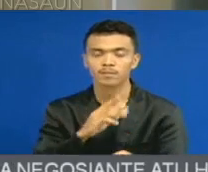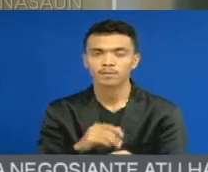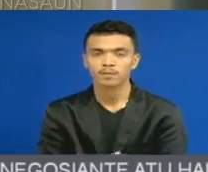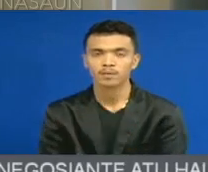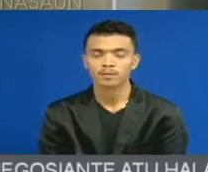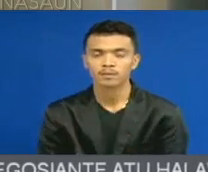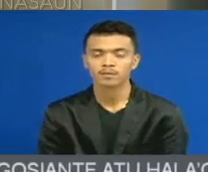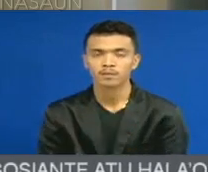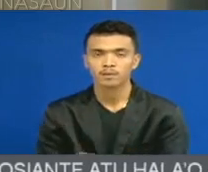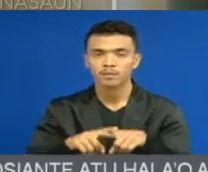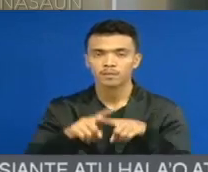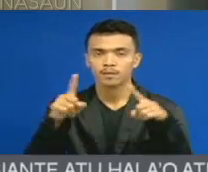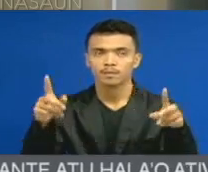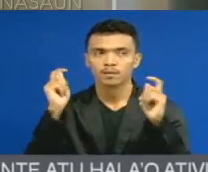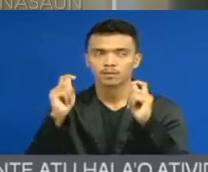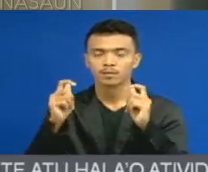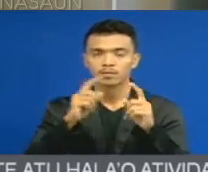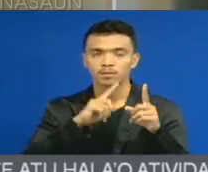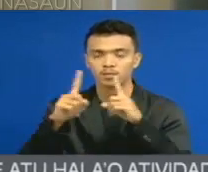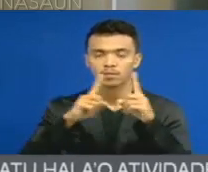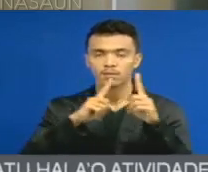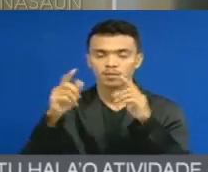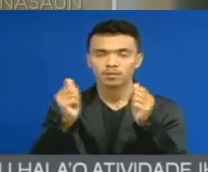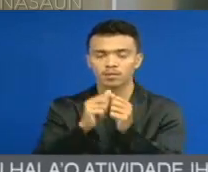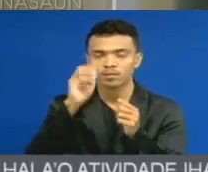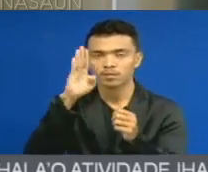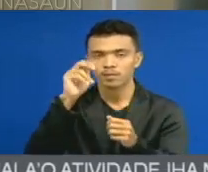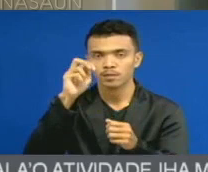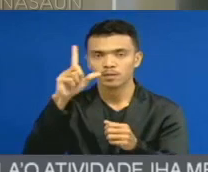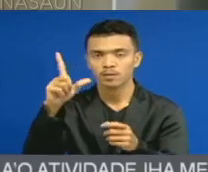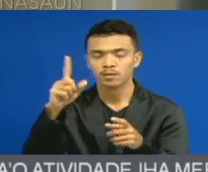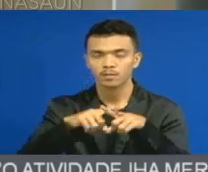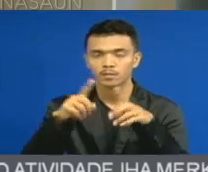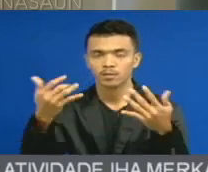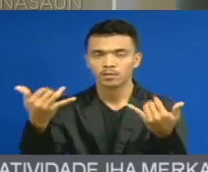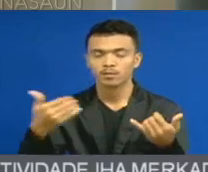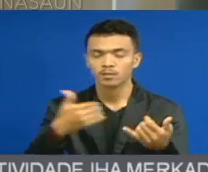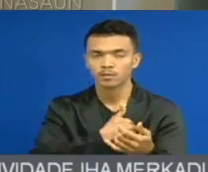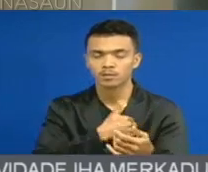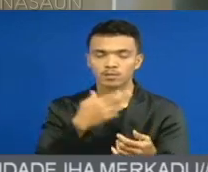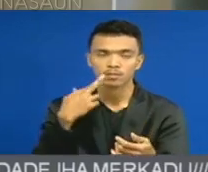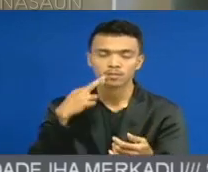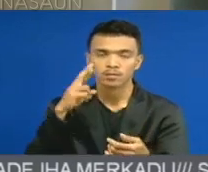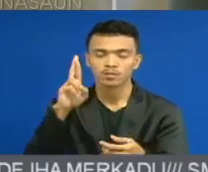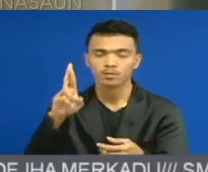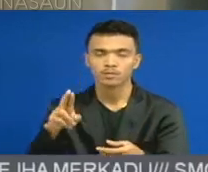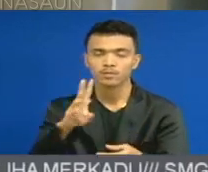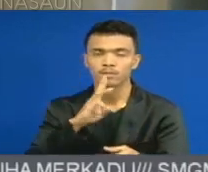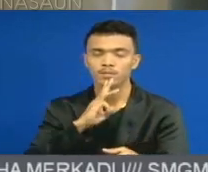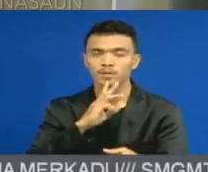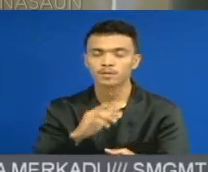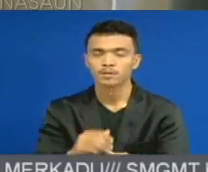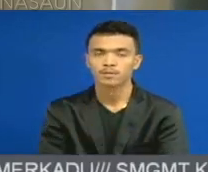kompetensi liga sa uno be mai be ami tenta korena ho ser BTL mai be to gora mos ita sergule rozolda kokona ba ke sta un be nia ane be hawanin kata ka